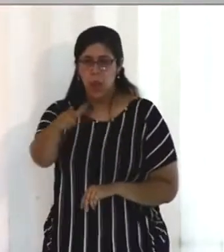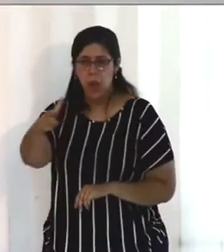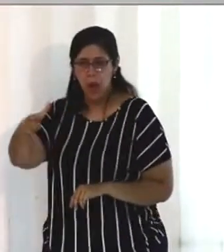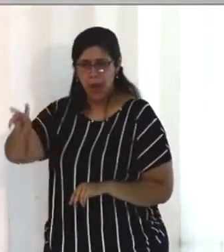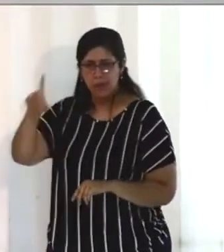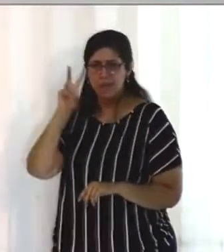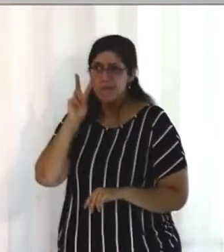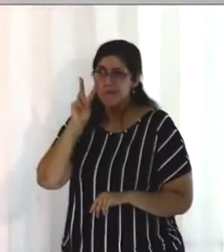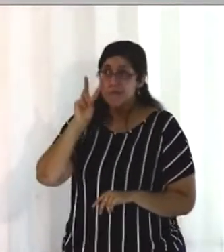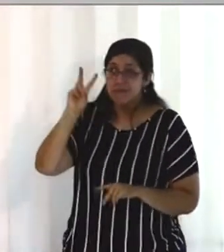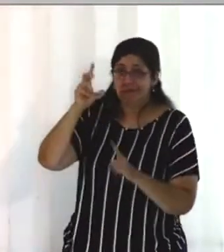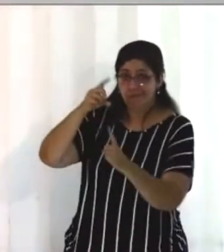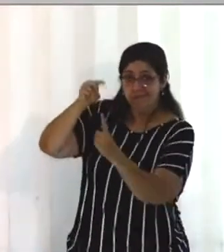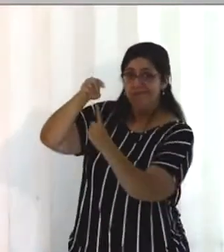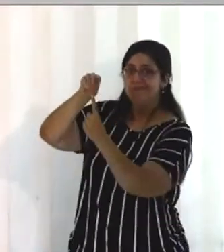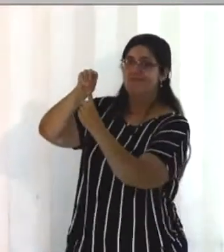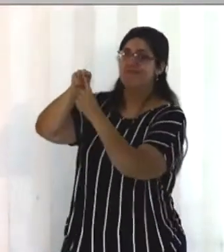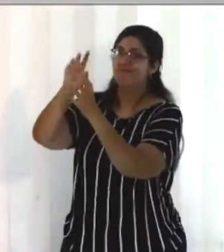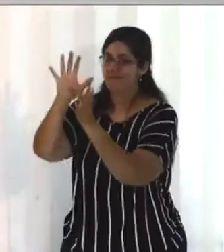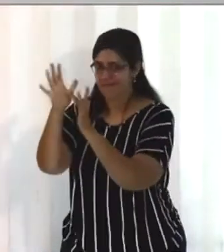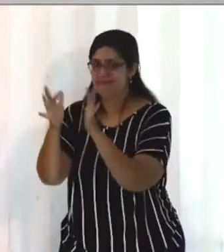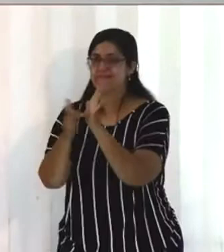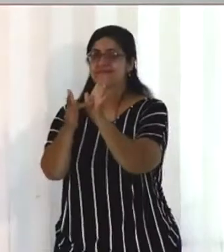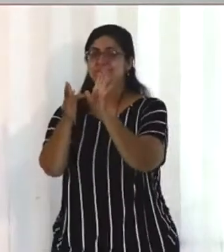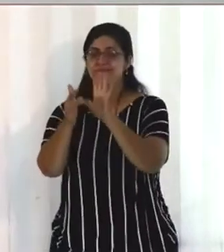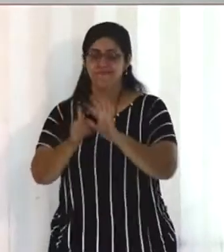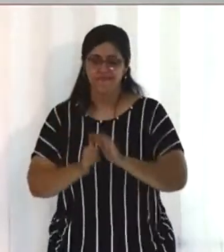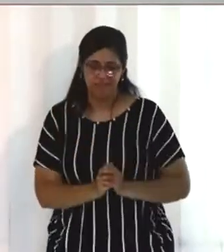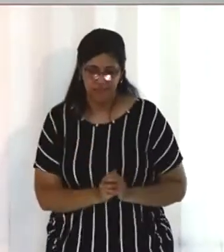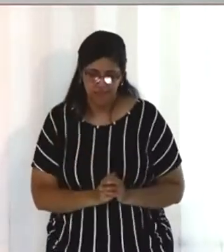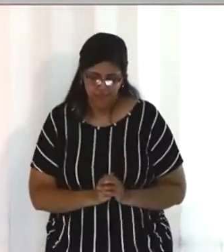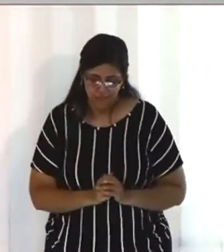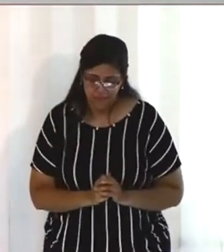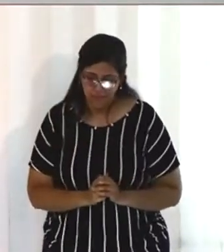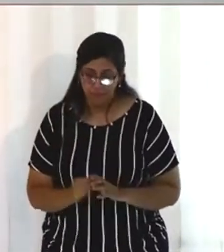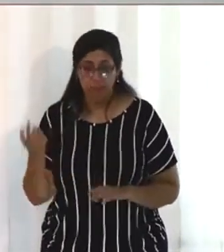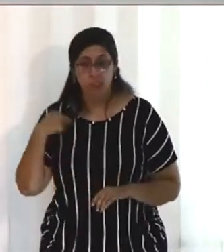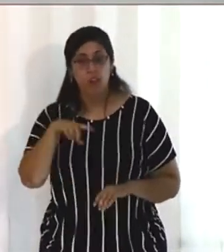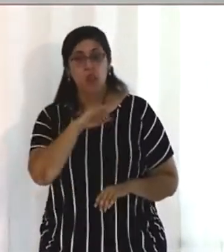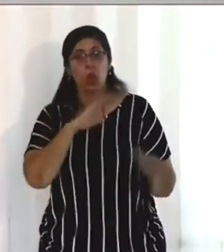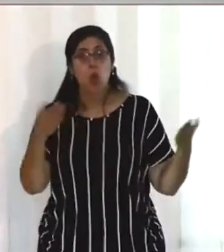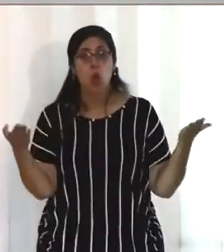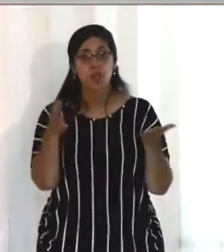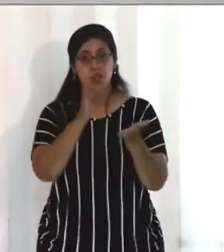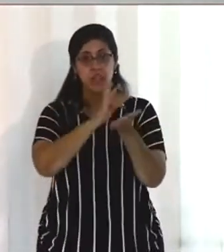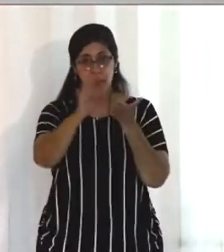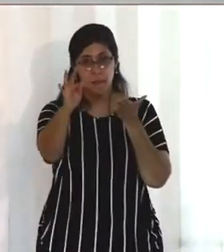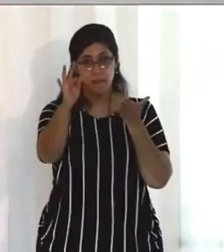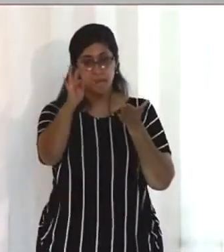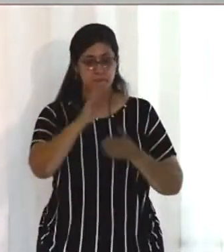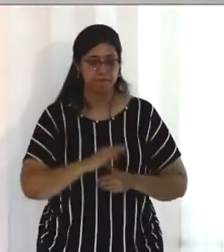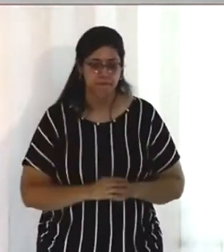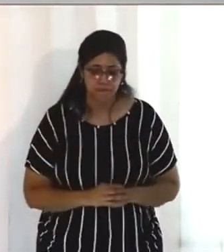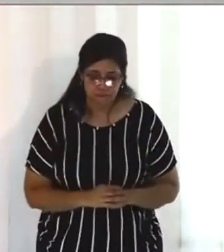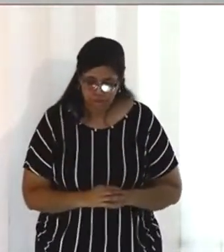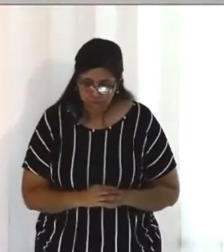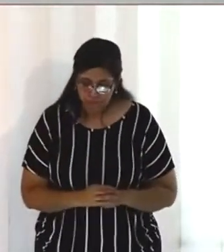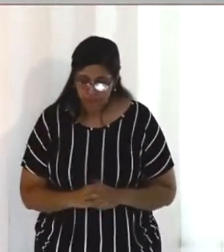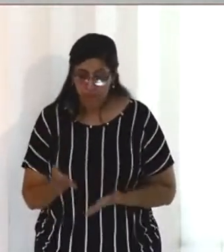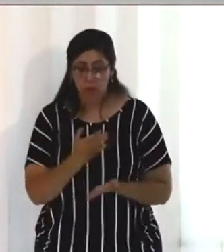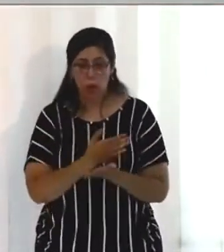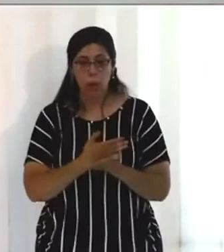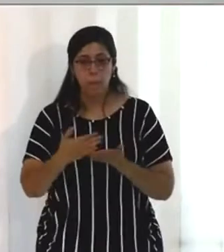para o autor e consumador da fé, Jesus Cristo. Aliás, esse é o tema nosso nessa noite, e eu quero